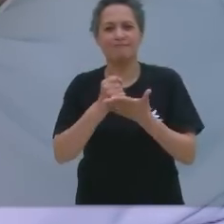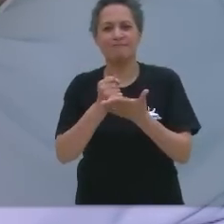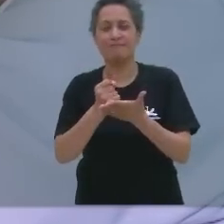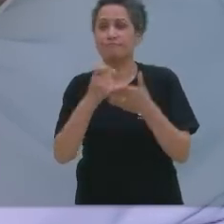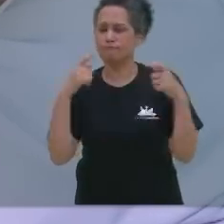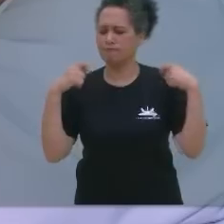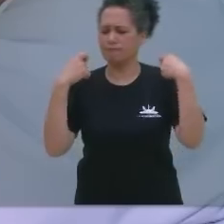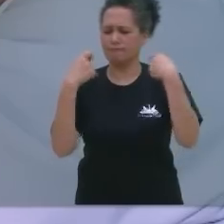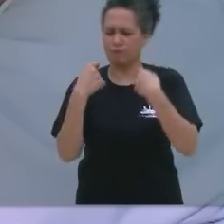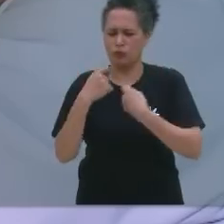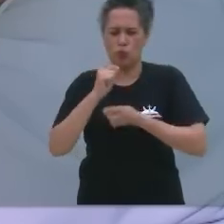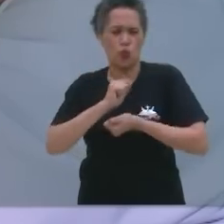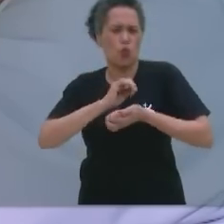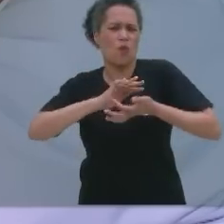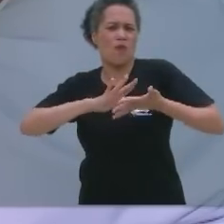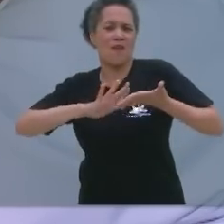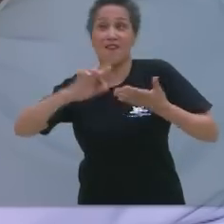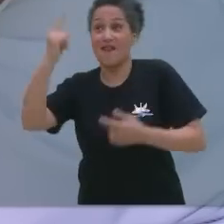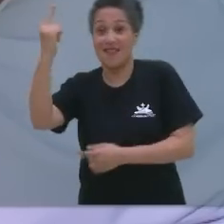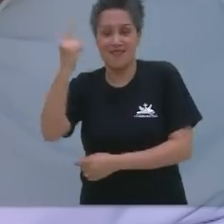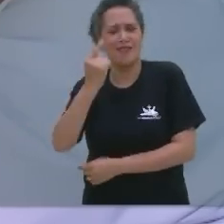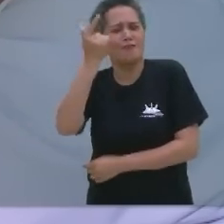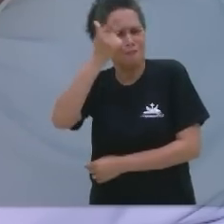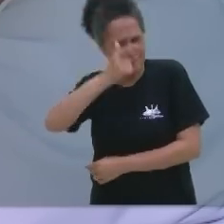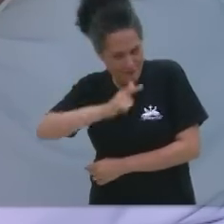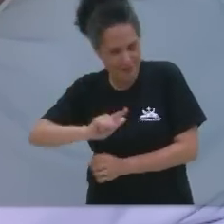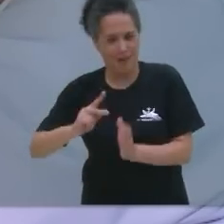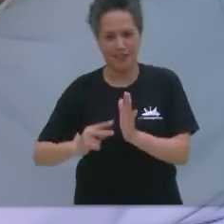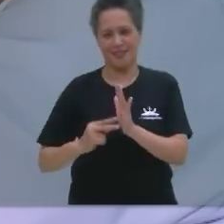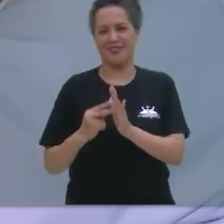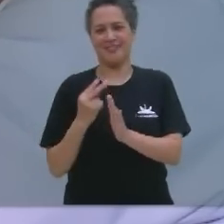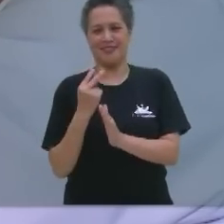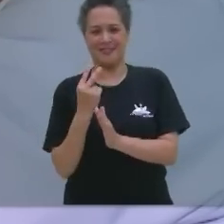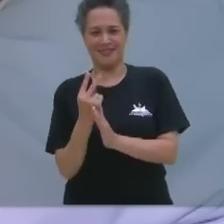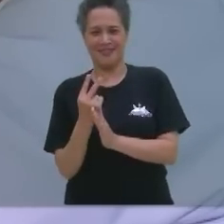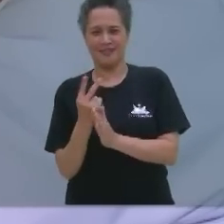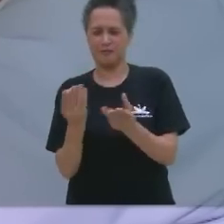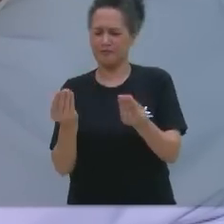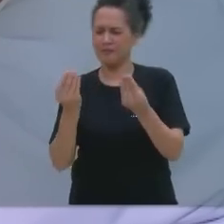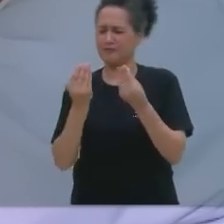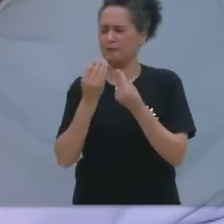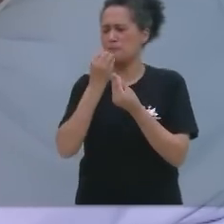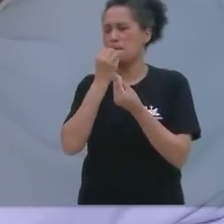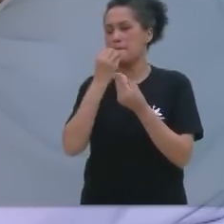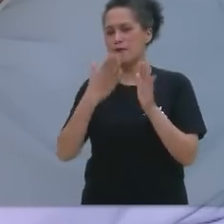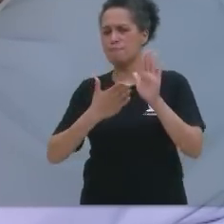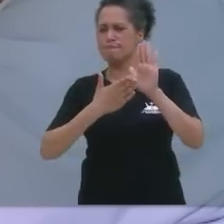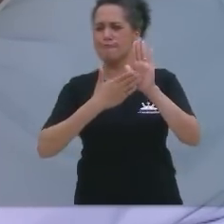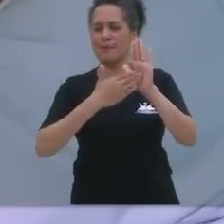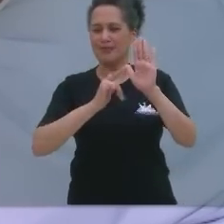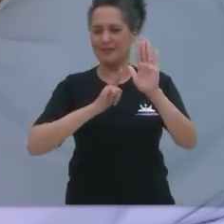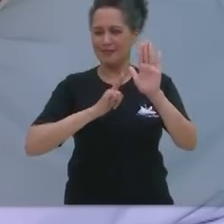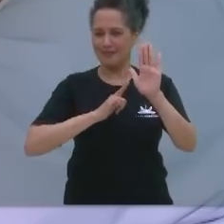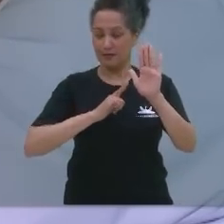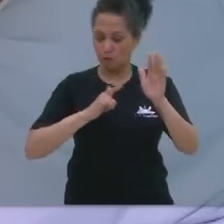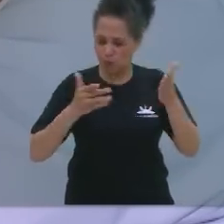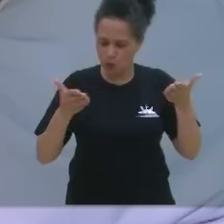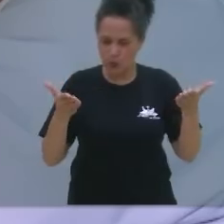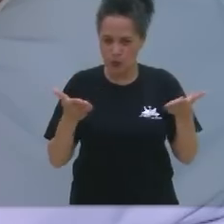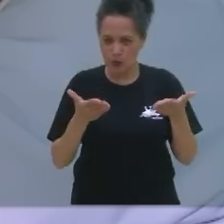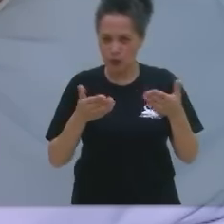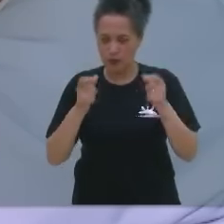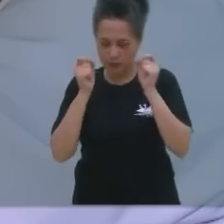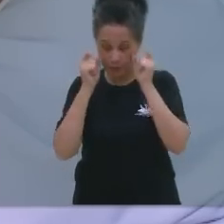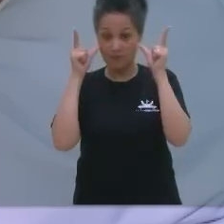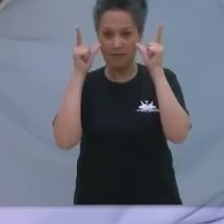glória, Ele virá uma segunda vez para conceder-nos em plenitude os bens prometidos que hoje,